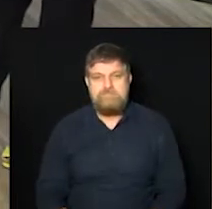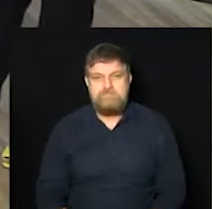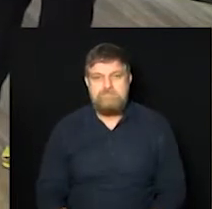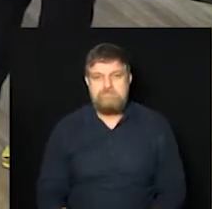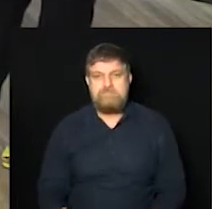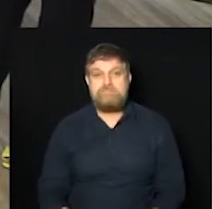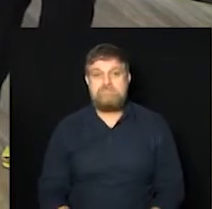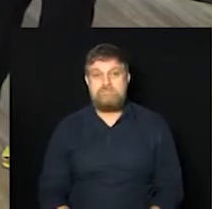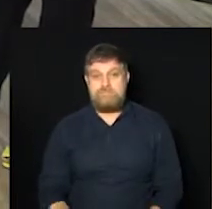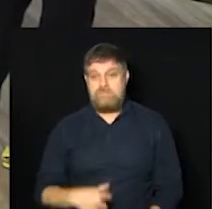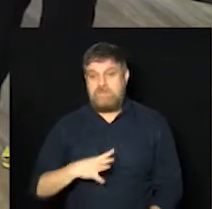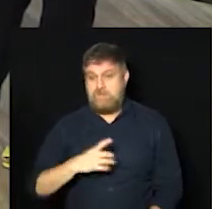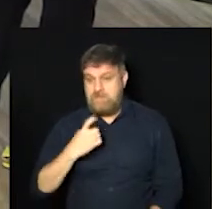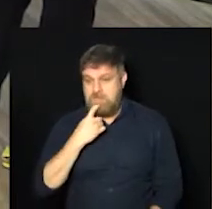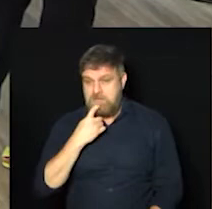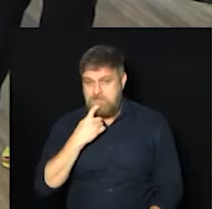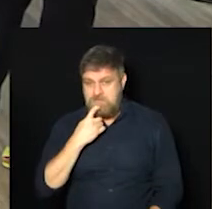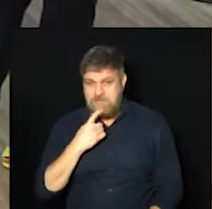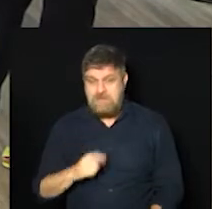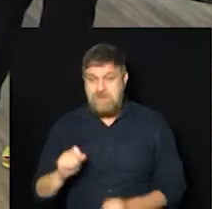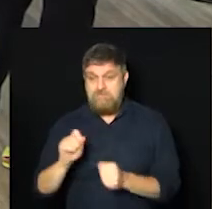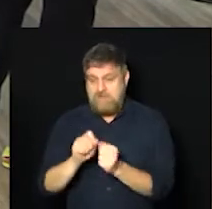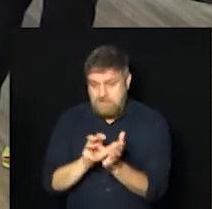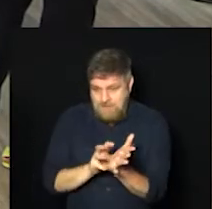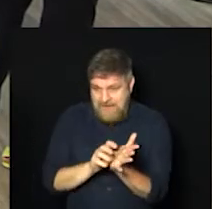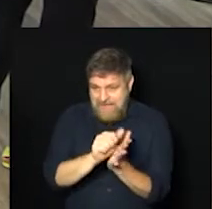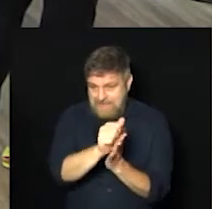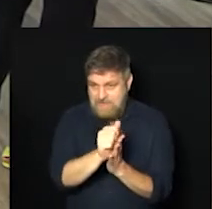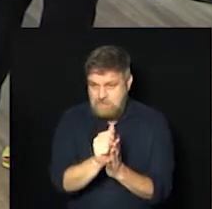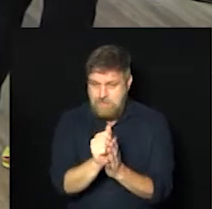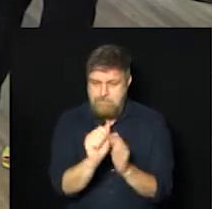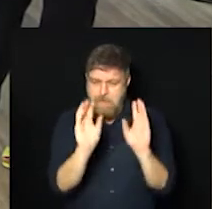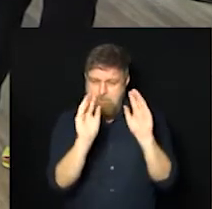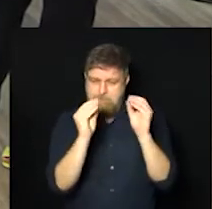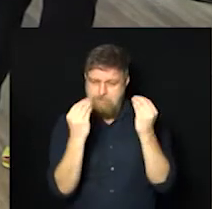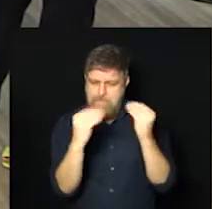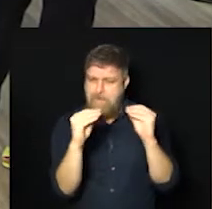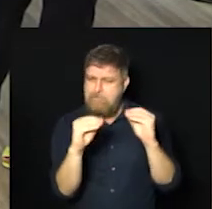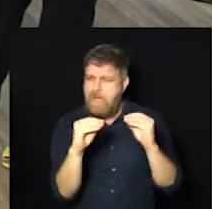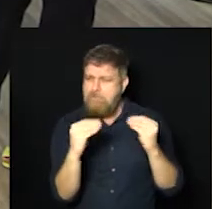cidade de Campinas. Então, você entra, faz o seu cadastro aqui e aí você